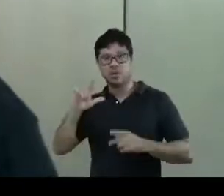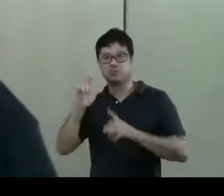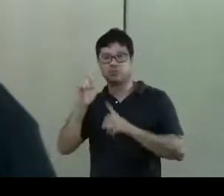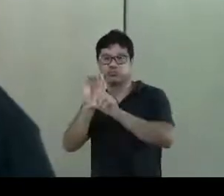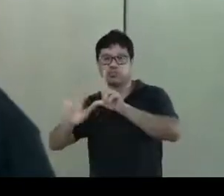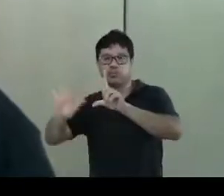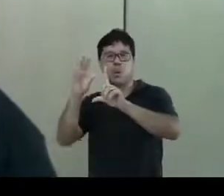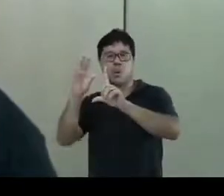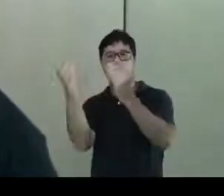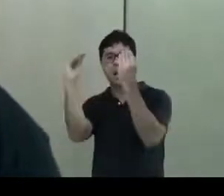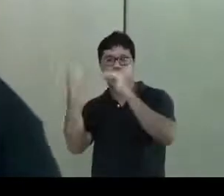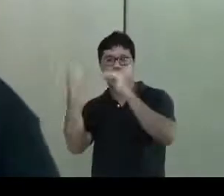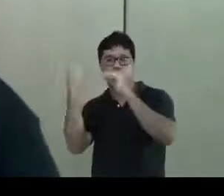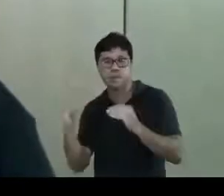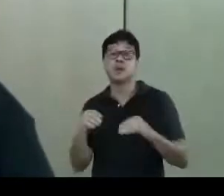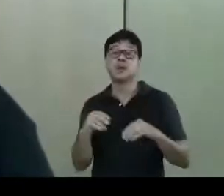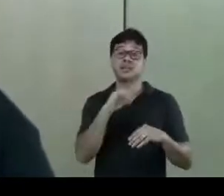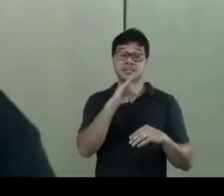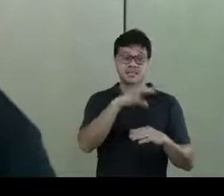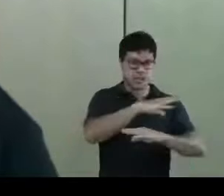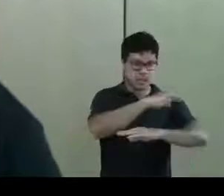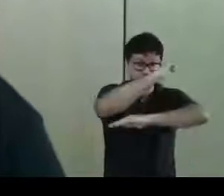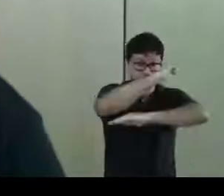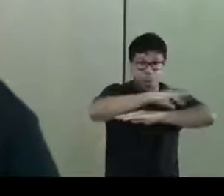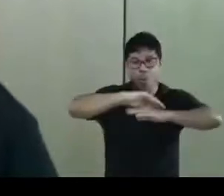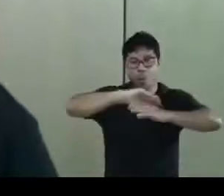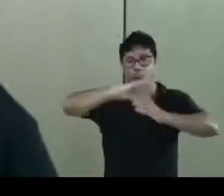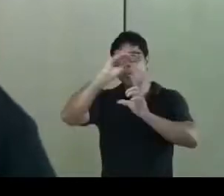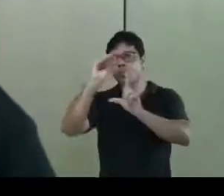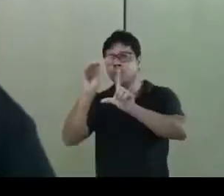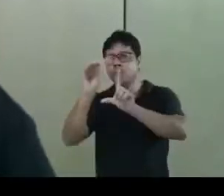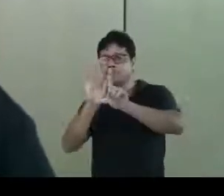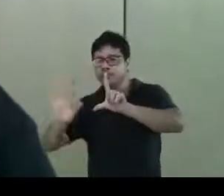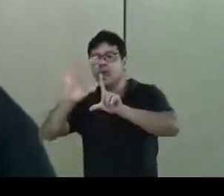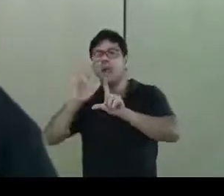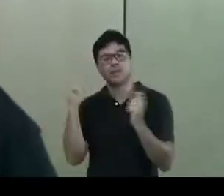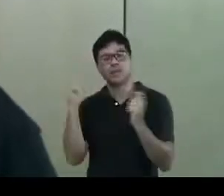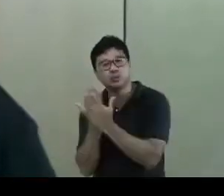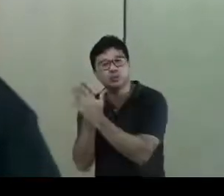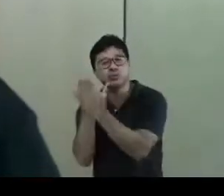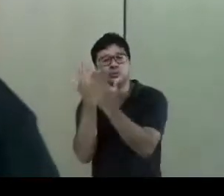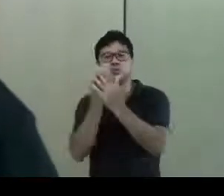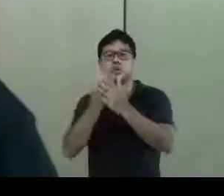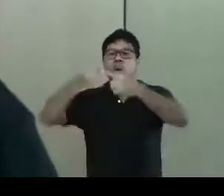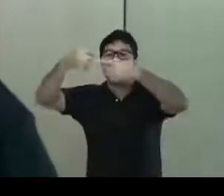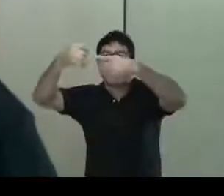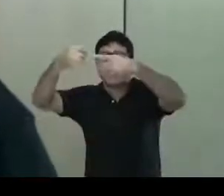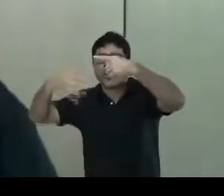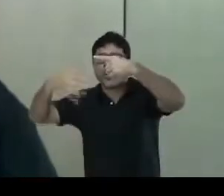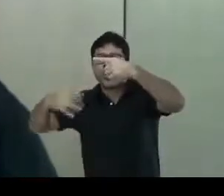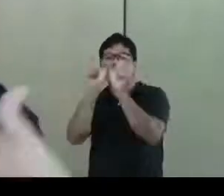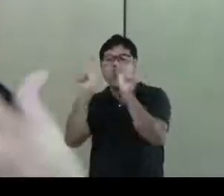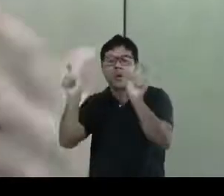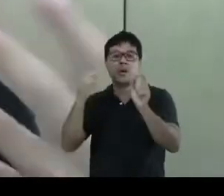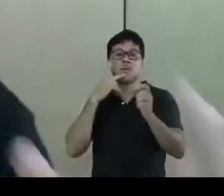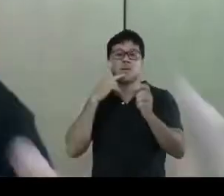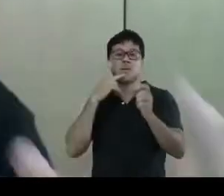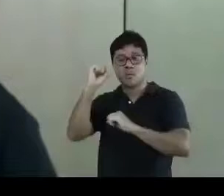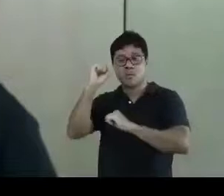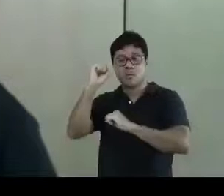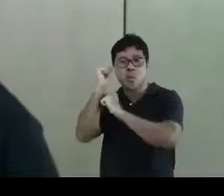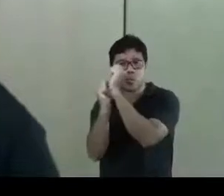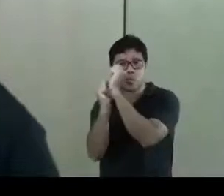gente tem, obviamente, a partir daí, a partir da digitalização, a possibilidade de estudos semânticos, a possibilidade de construção